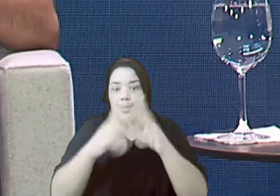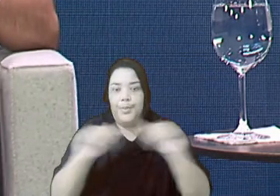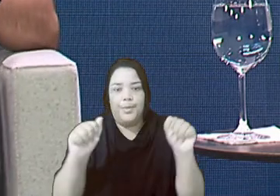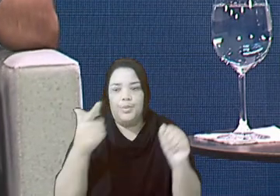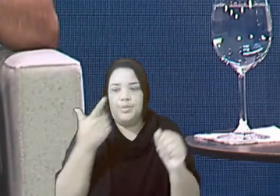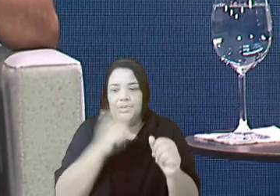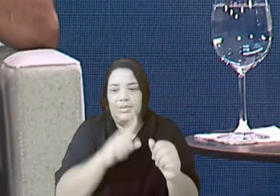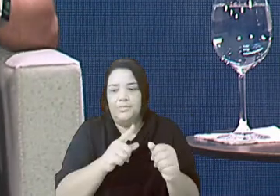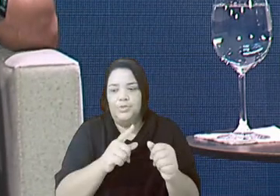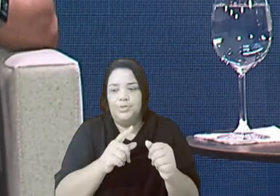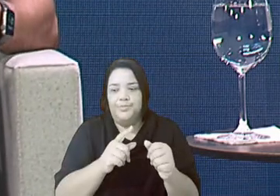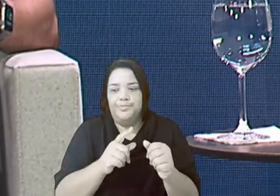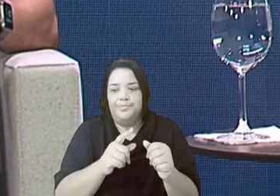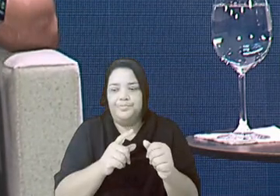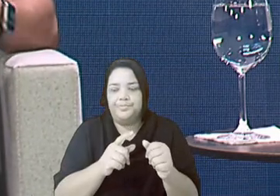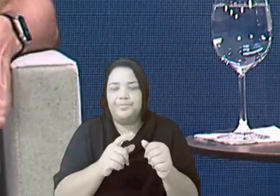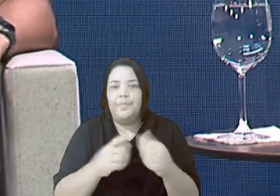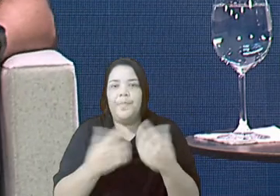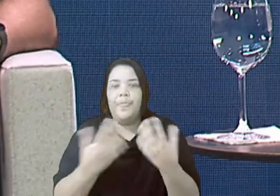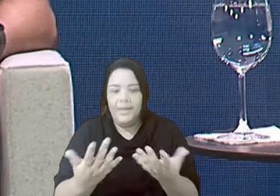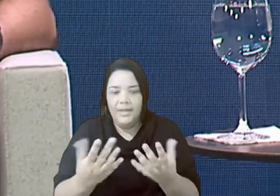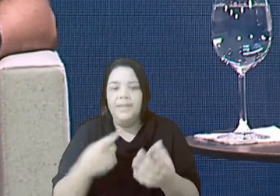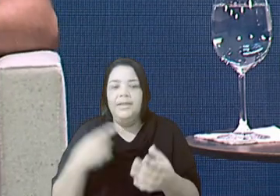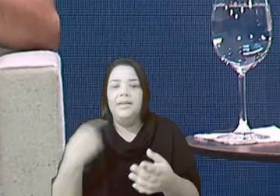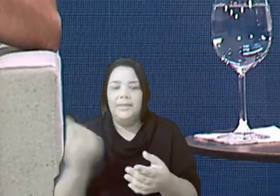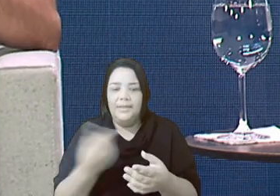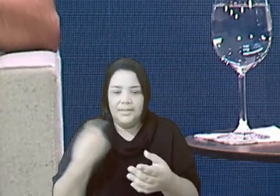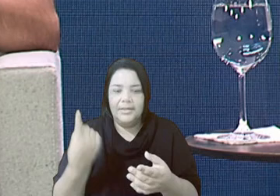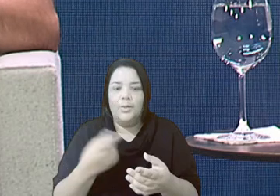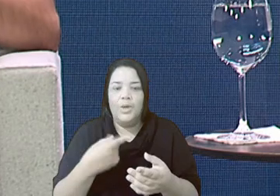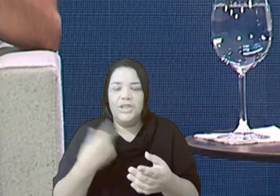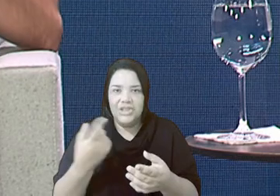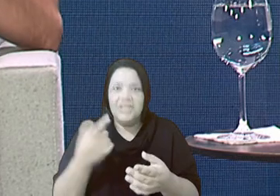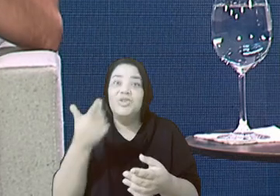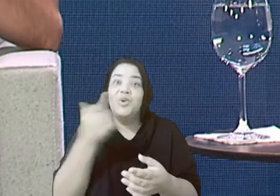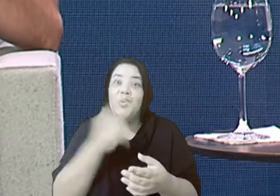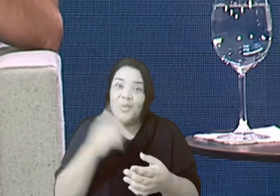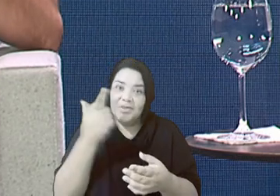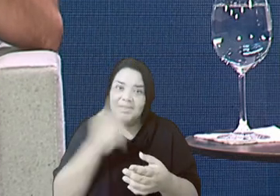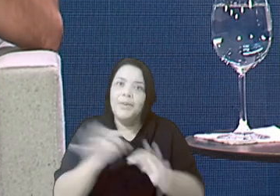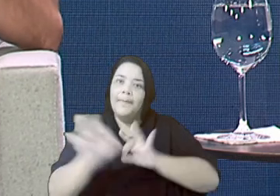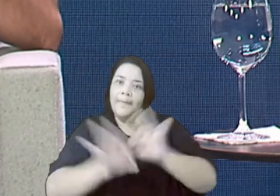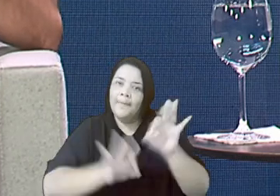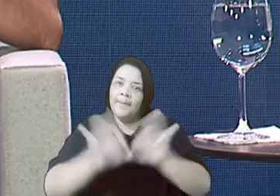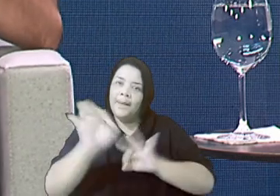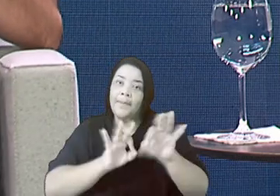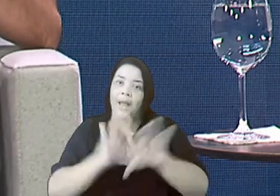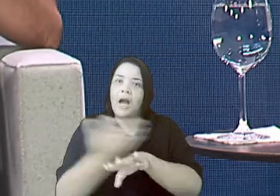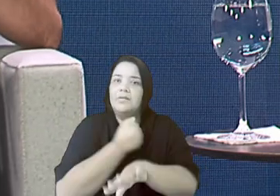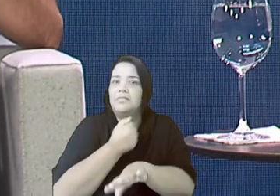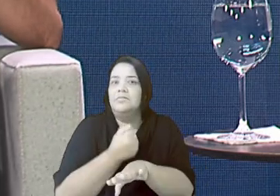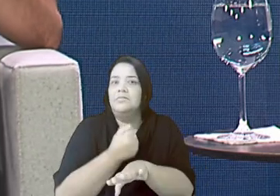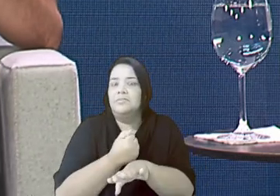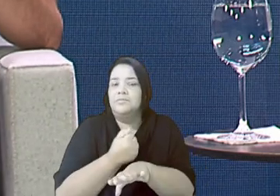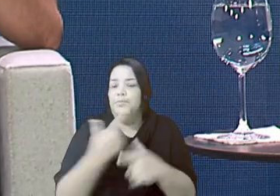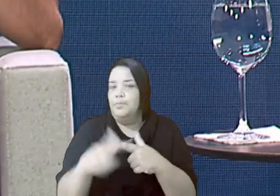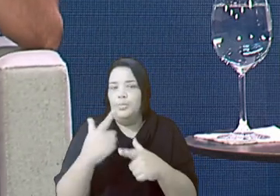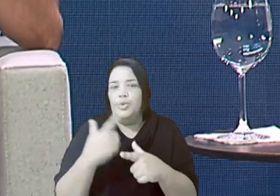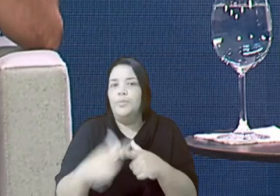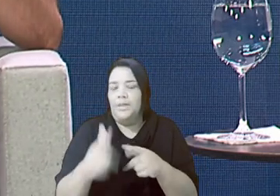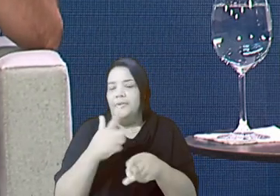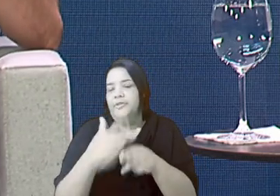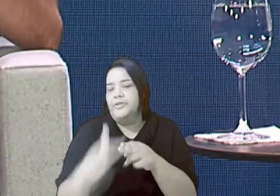Forçou a gente organicamente a se preparar para isso também né mas só lembrando que até 2020 ainda existia